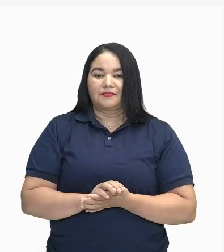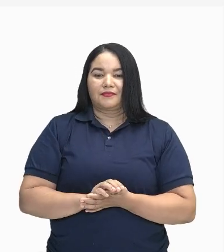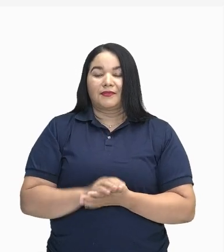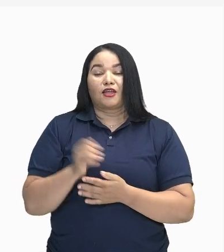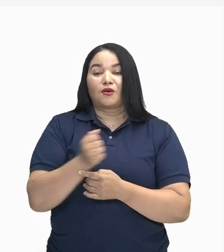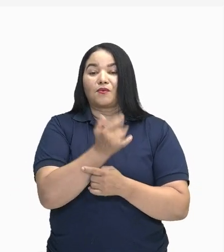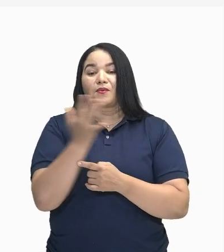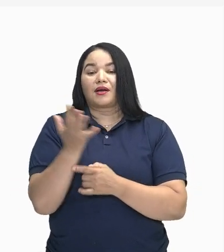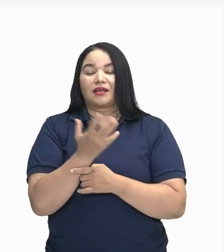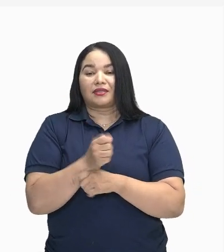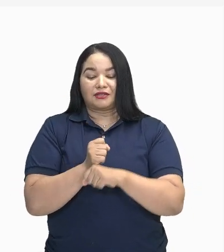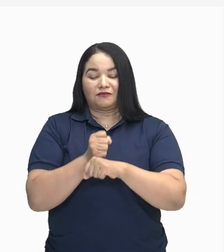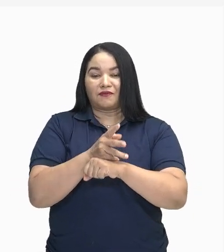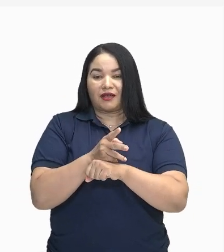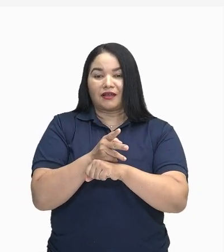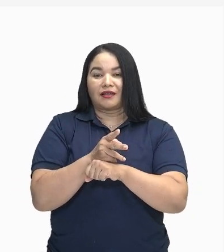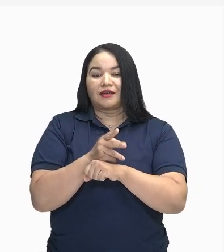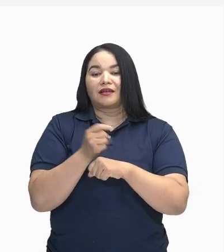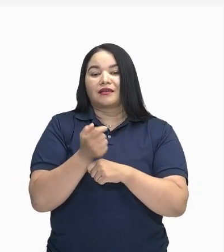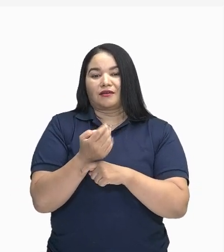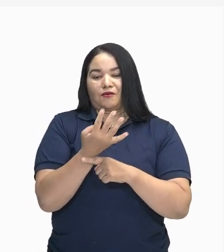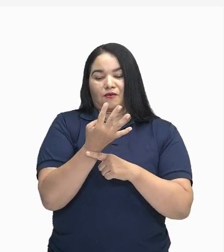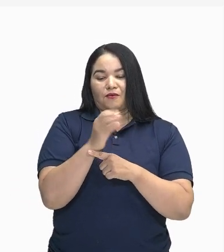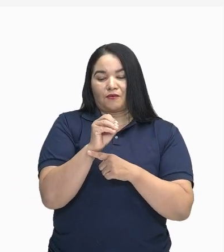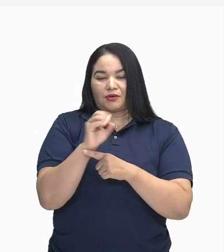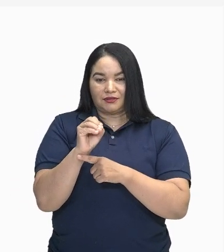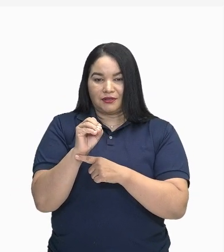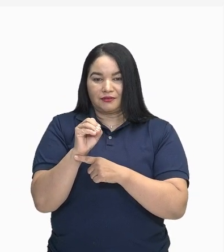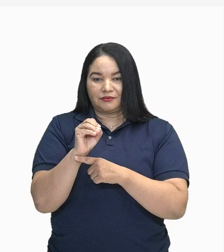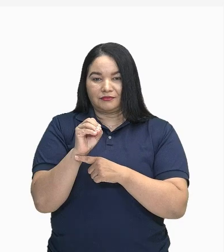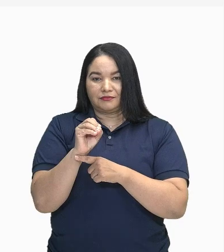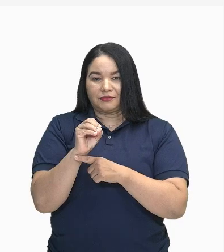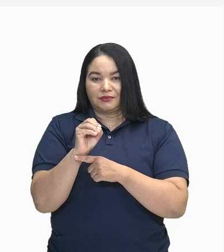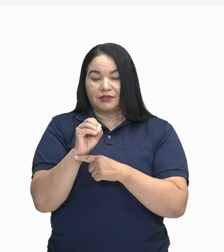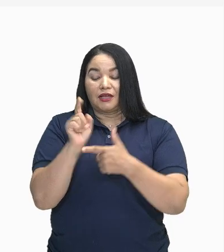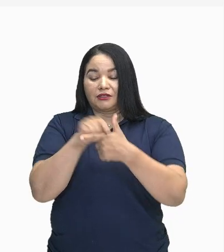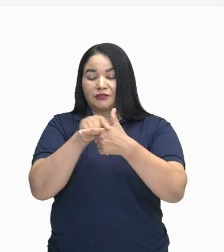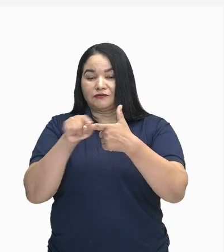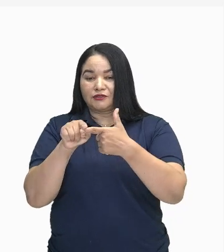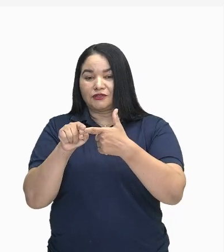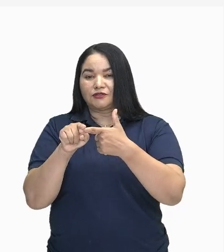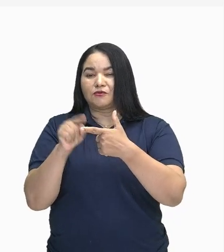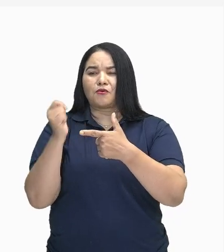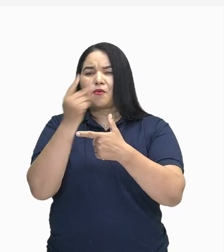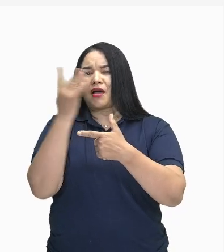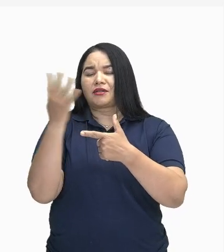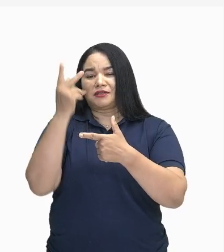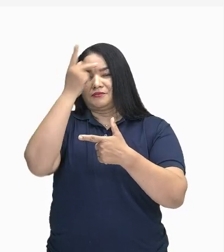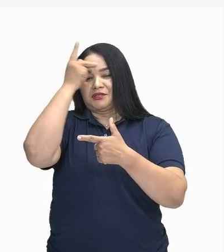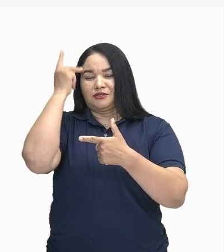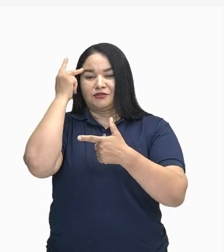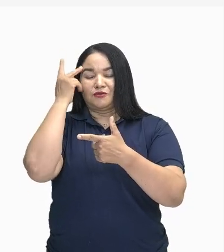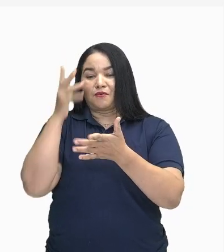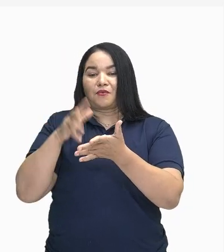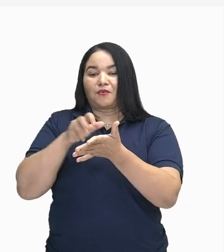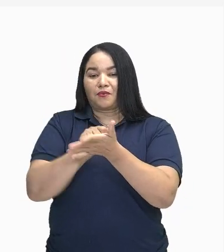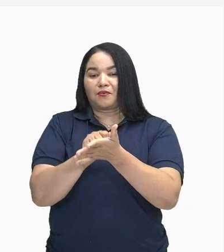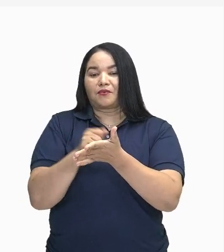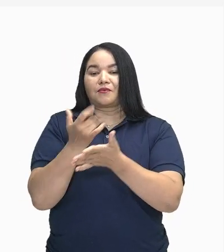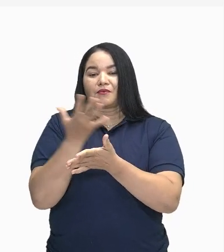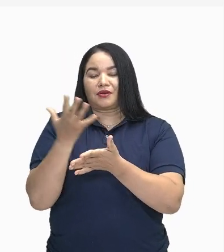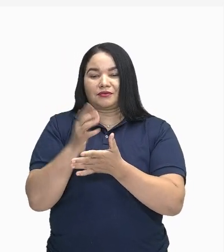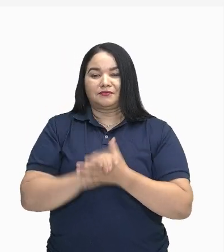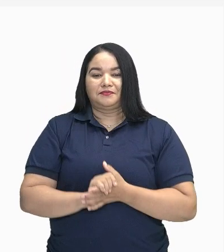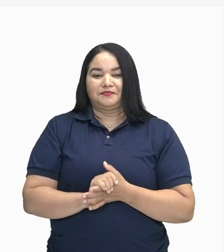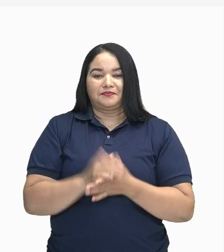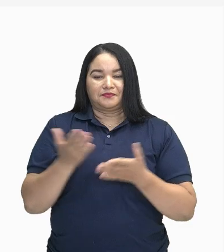número de vagas? 400. Dividido pelo número de candidatos inscritos, certo? Então, a razão que nós